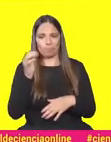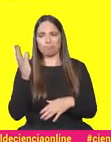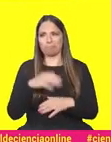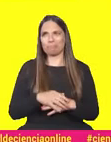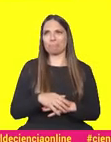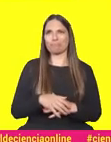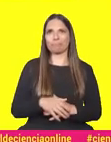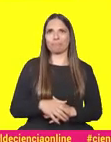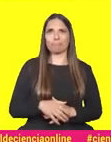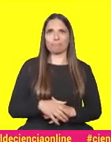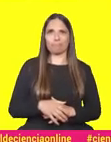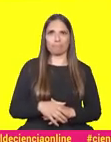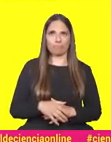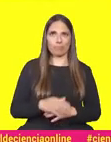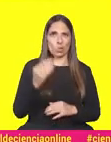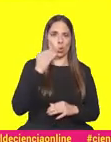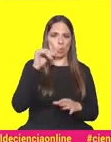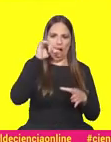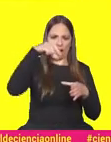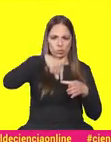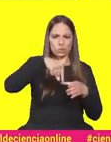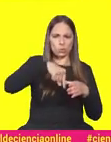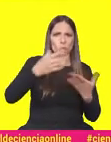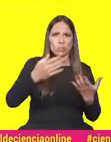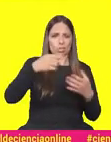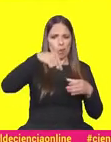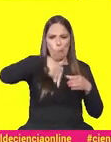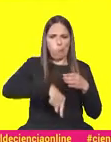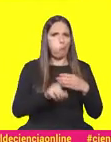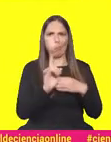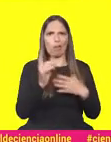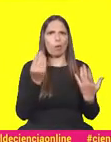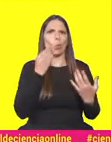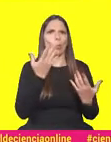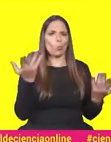Estamos curiosos. Então, eu consigo transportar água nesta garrafa sem ela sair dos buracos?